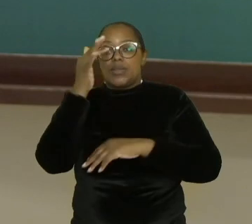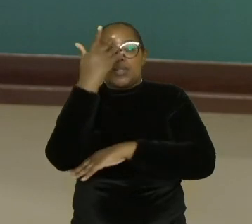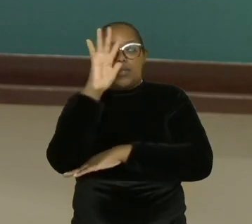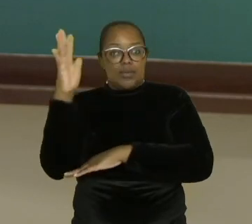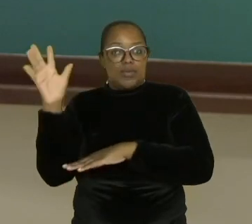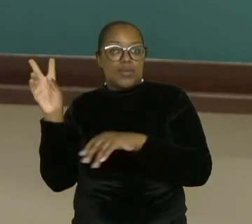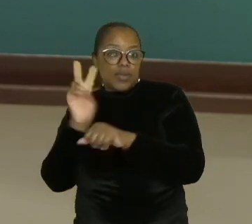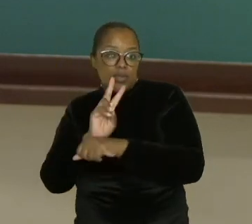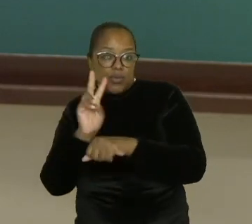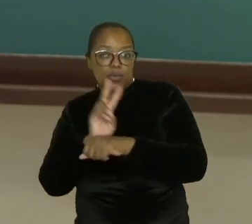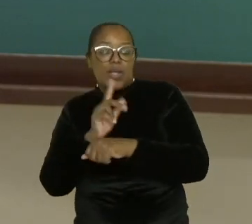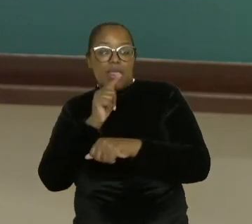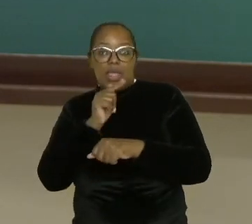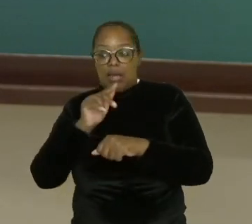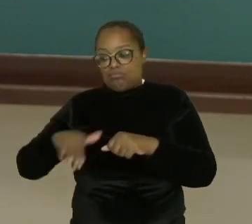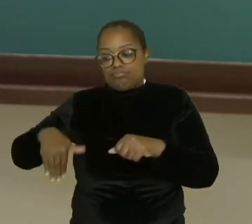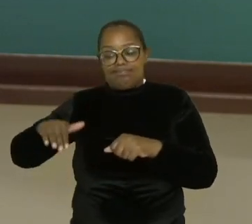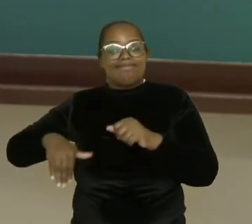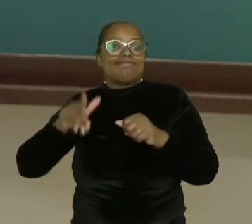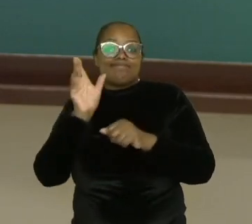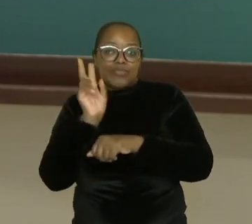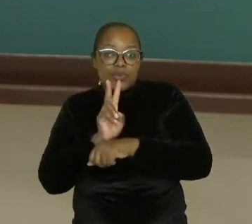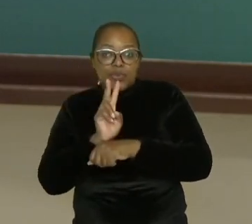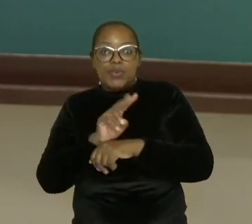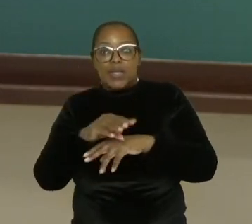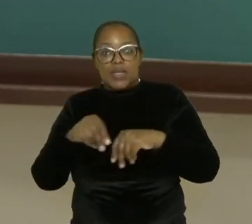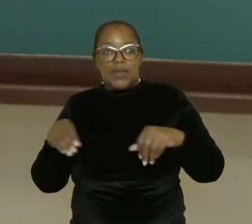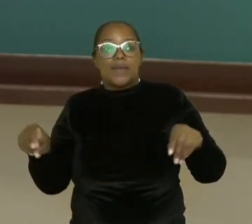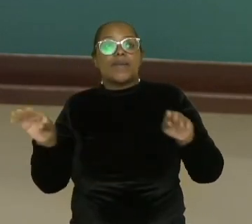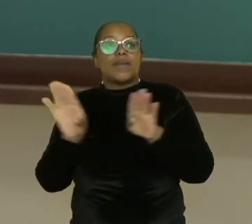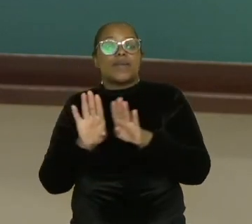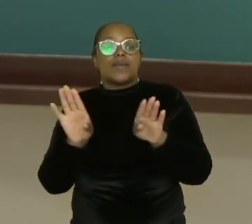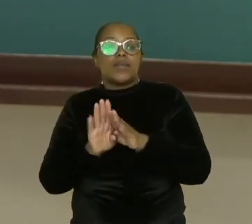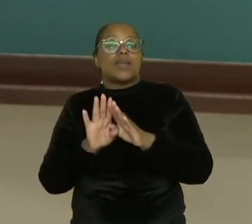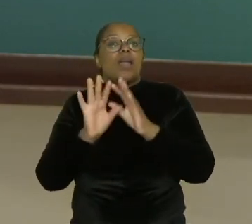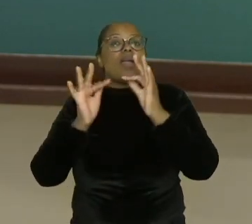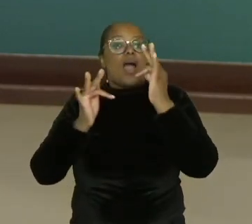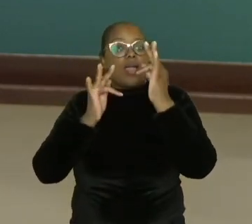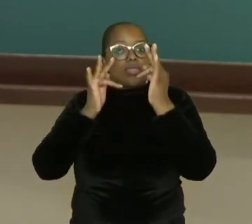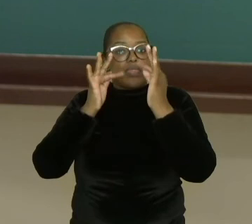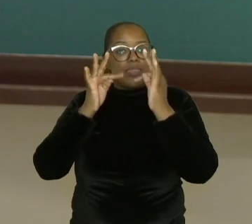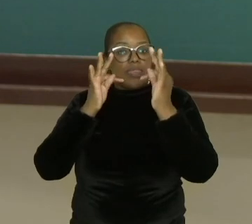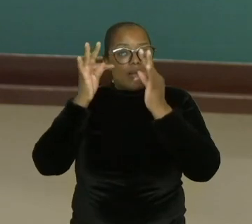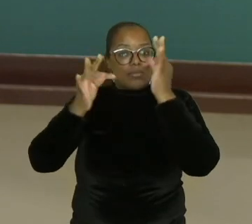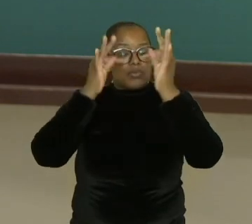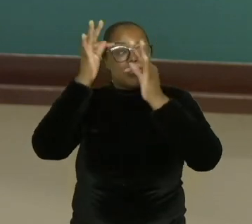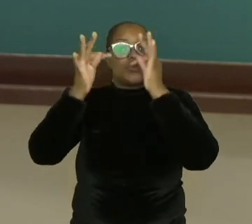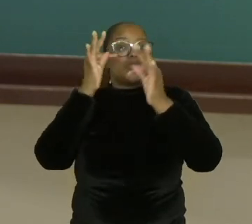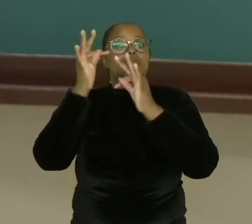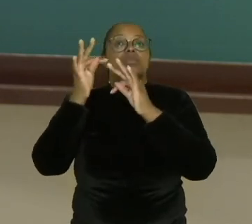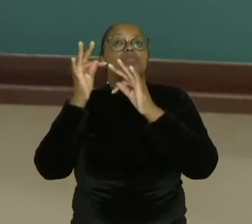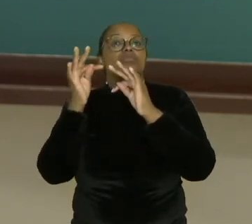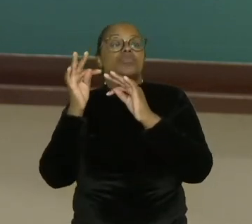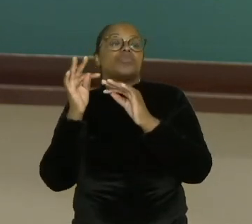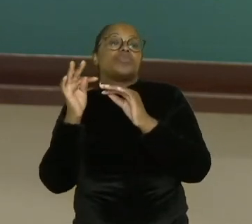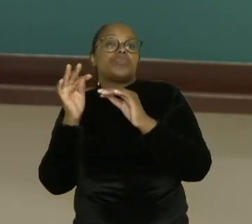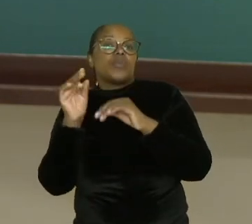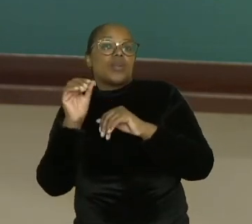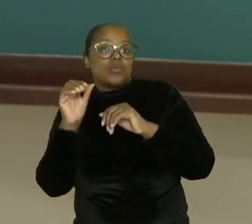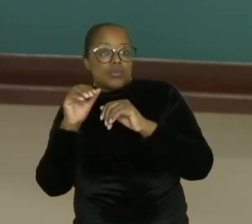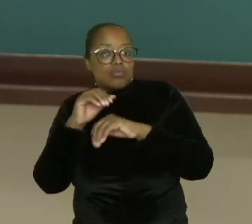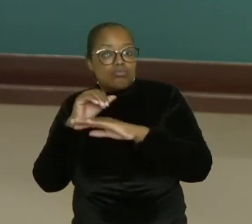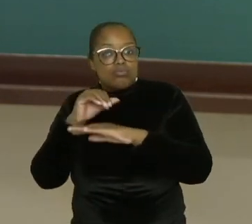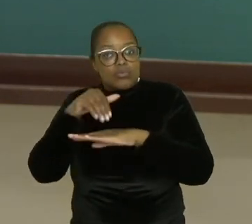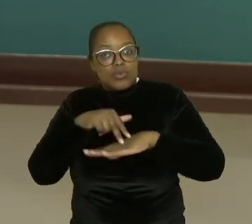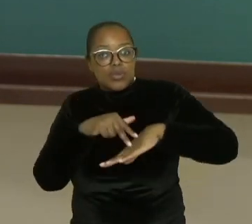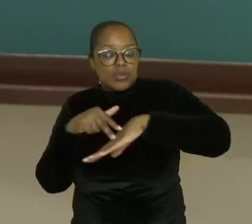cuidar o local que a gente pratica o surf. O surf e a tecnologia. E as manobras que